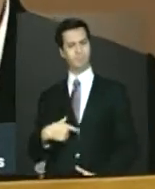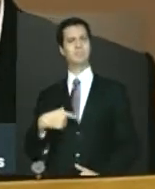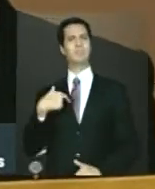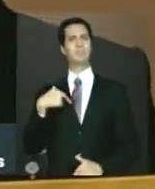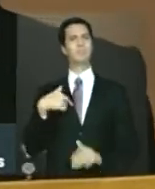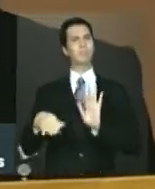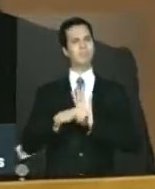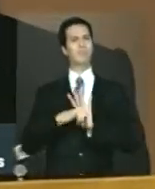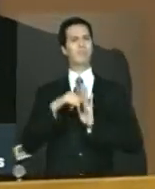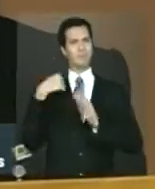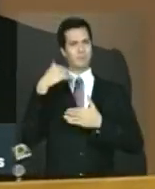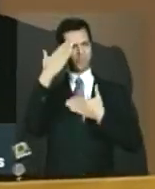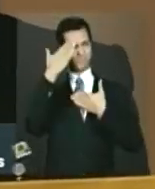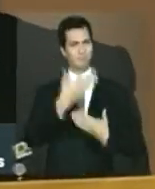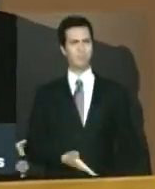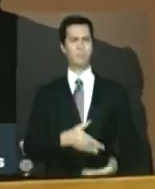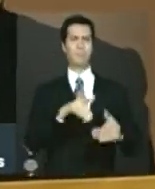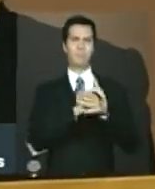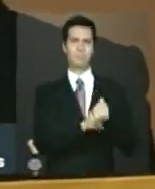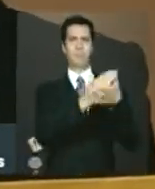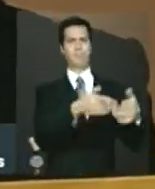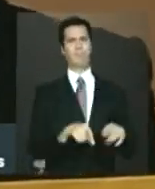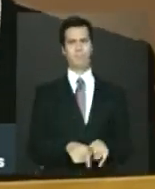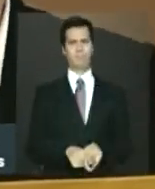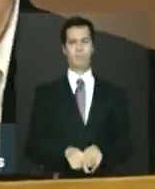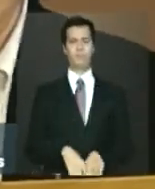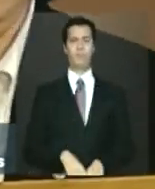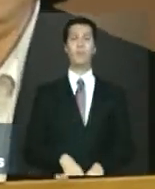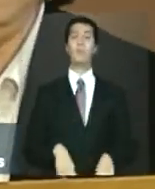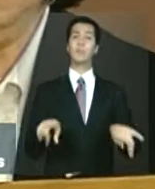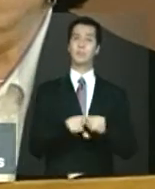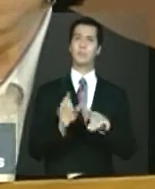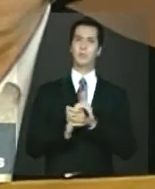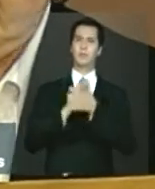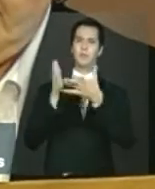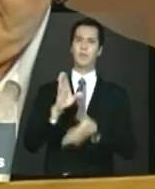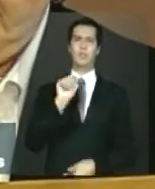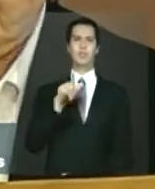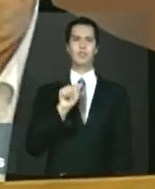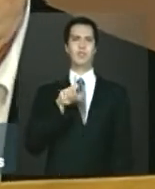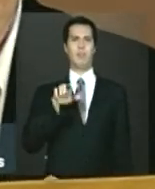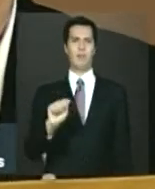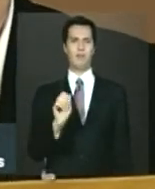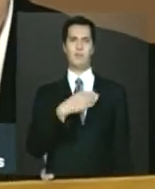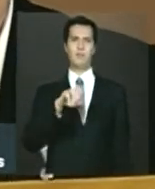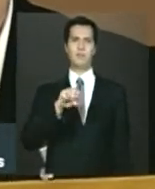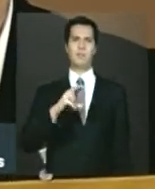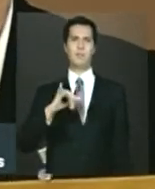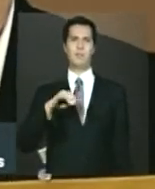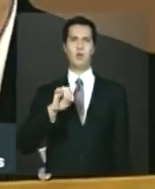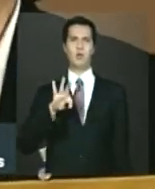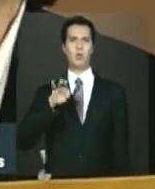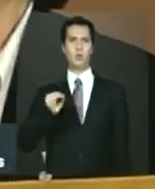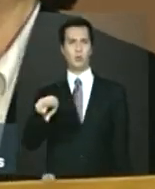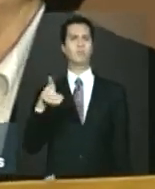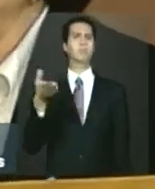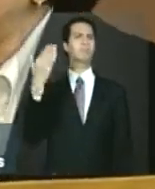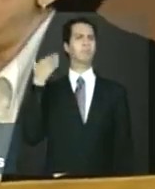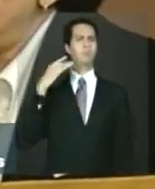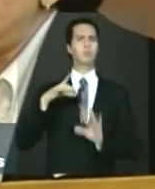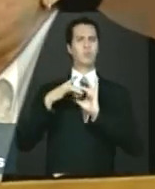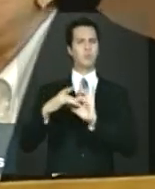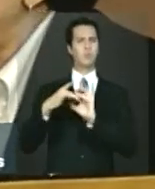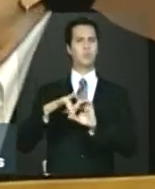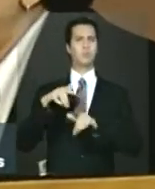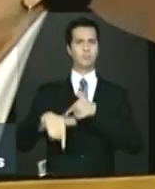né eu cumprimento a Angela Nascimento também parceira antiga e em nome e